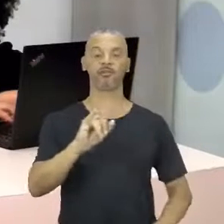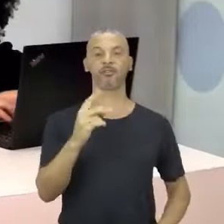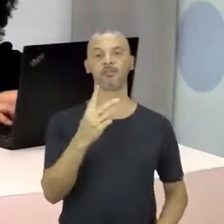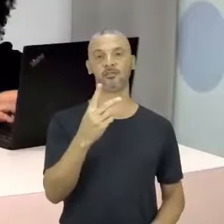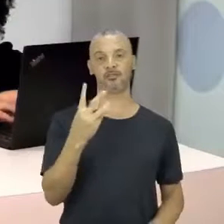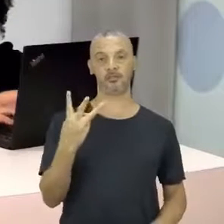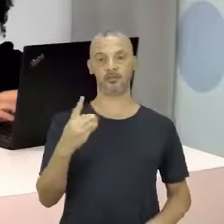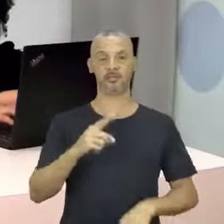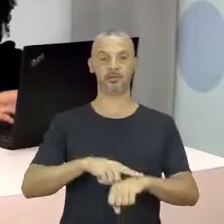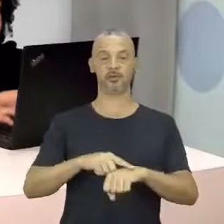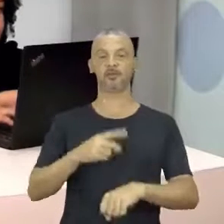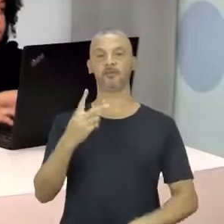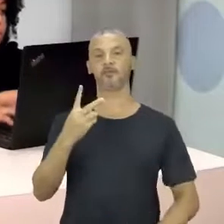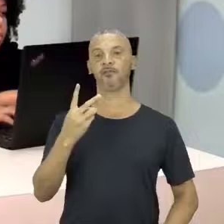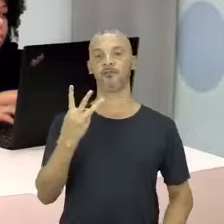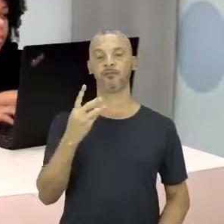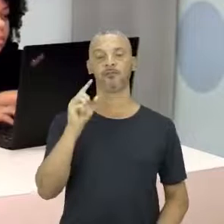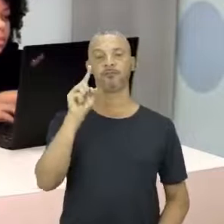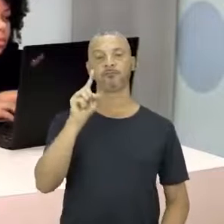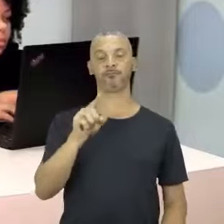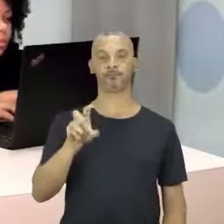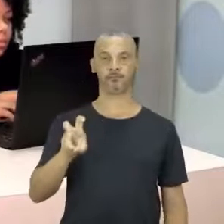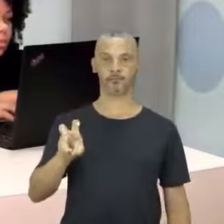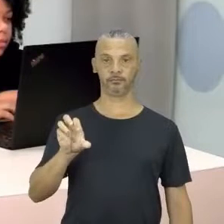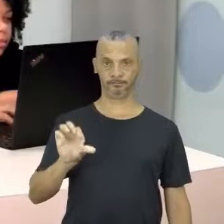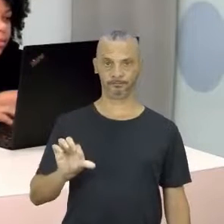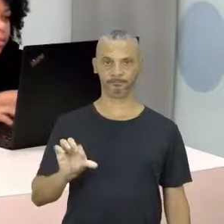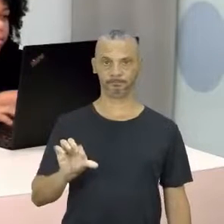às 23h59, ok?